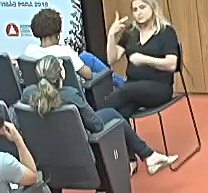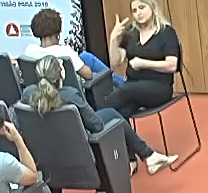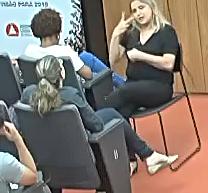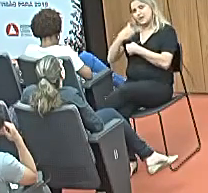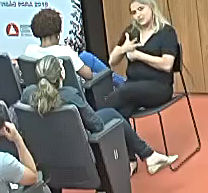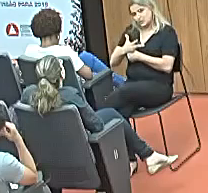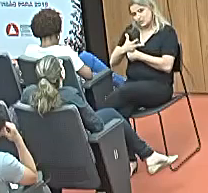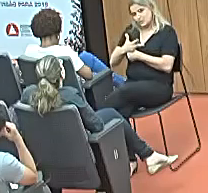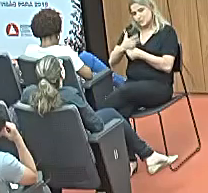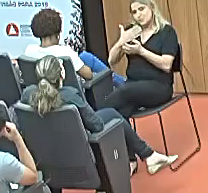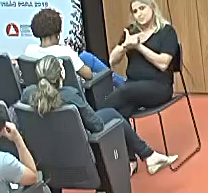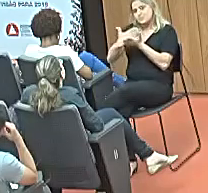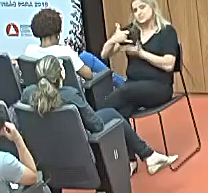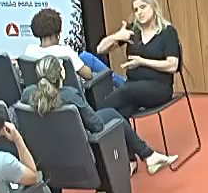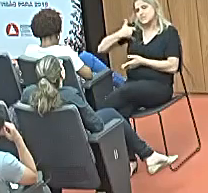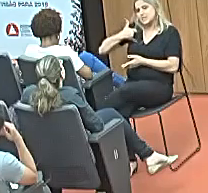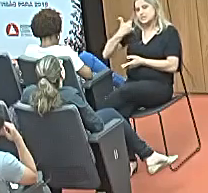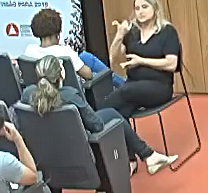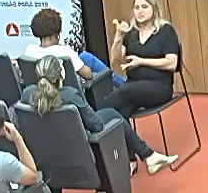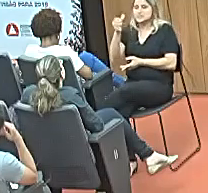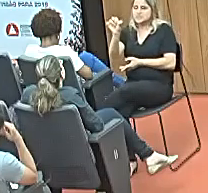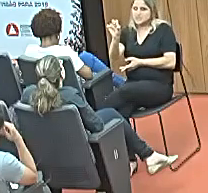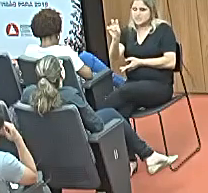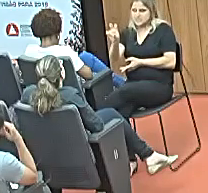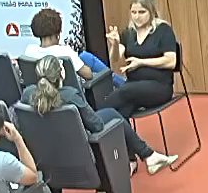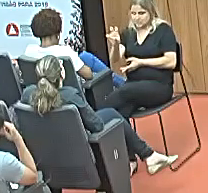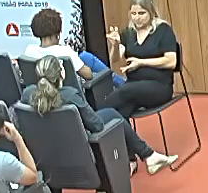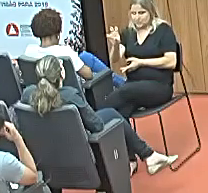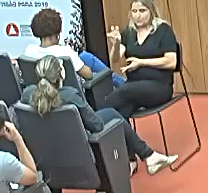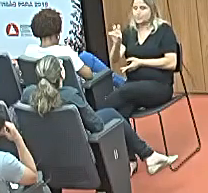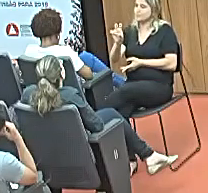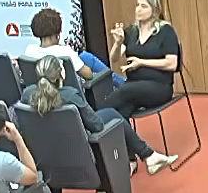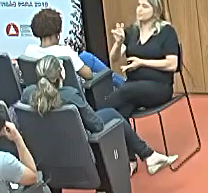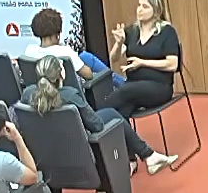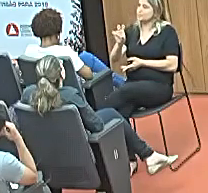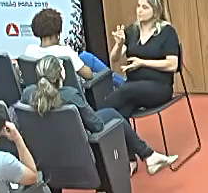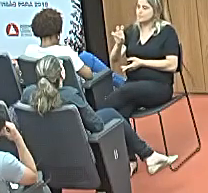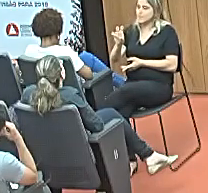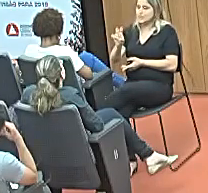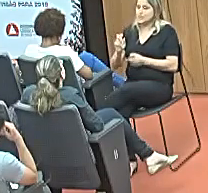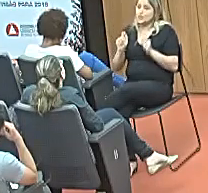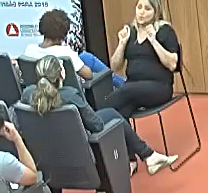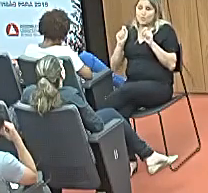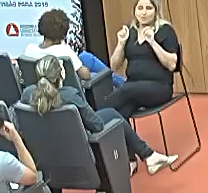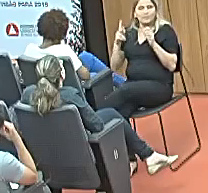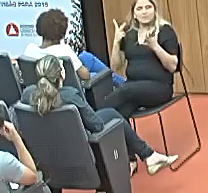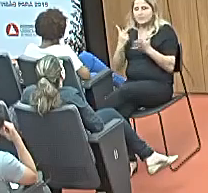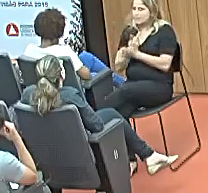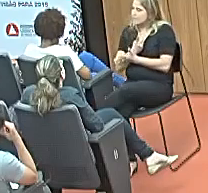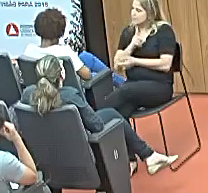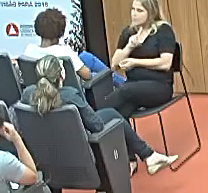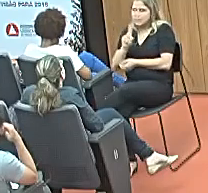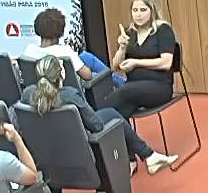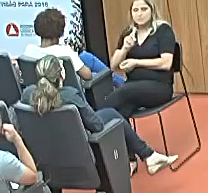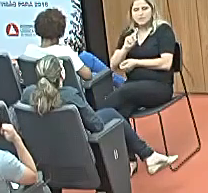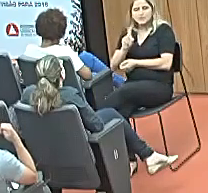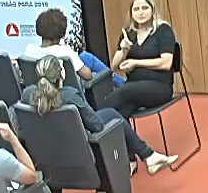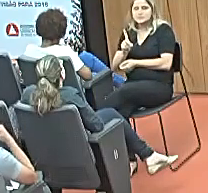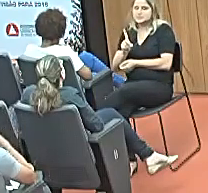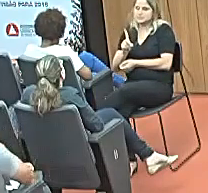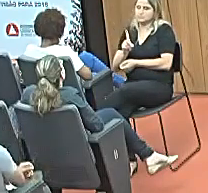idade a partir de 65 anos o que não é não é cumprido pelas empresas concessionárias